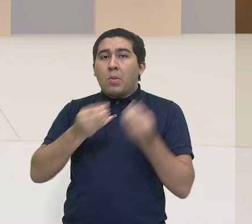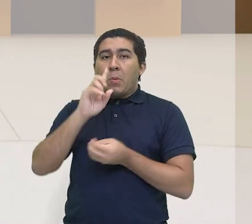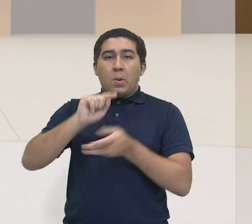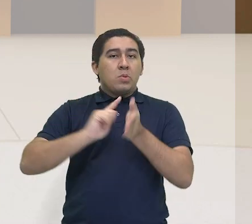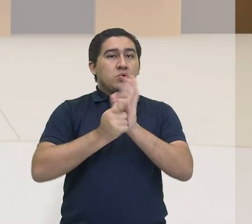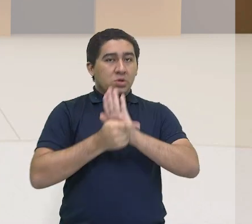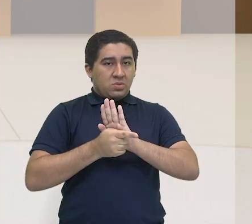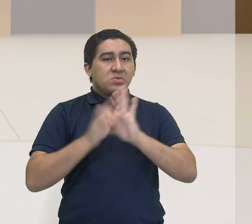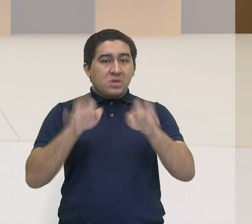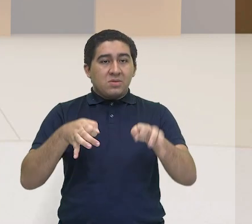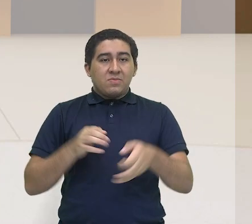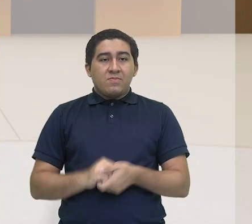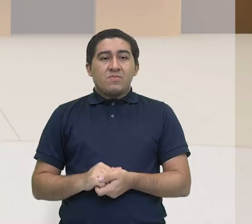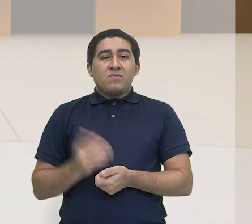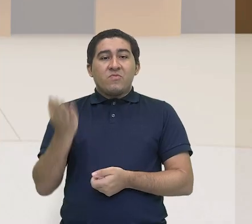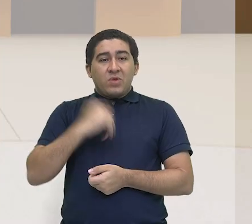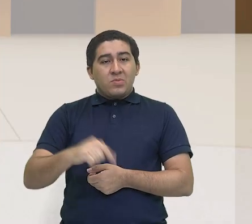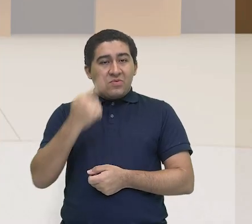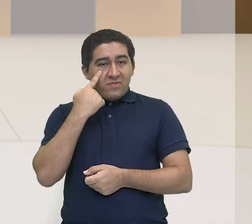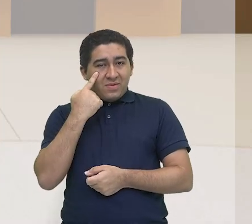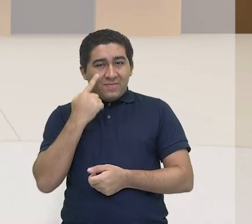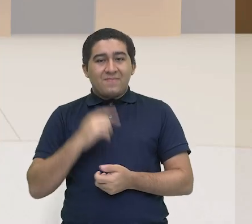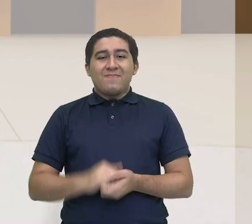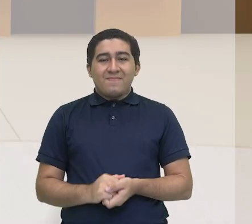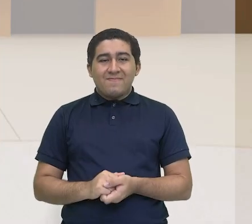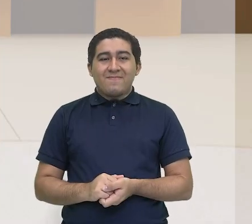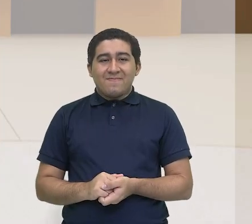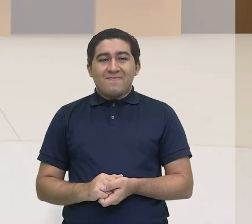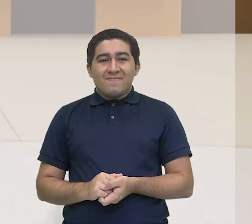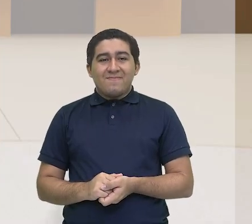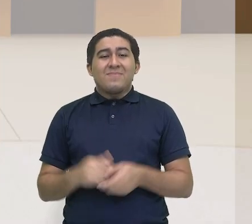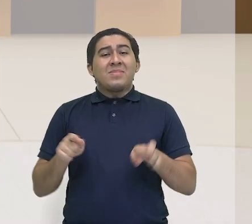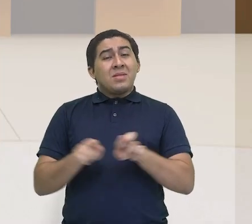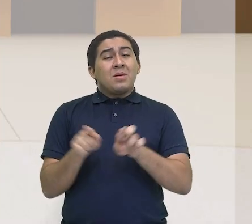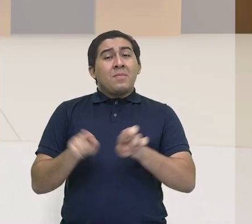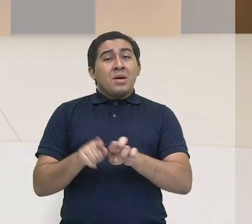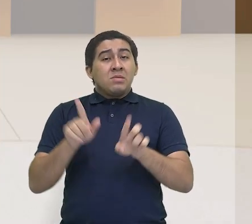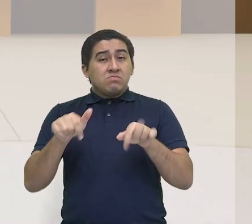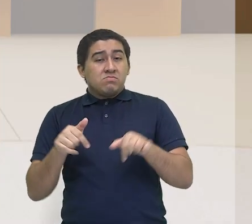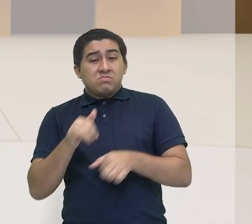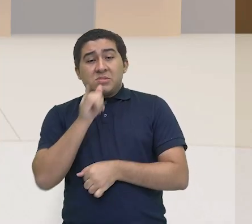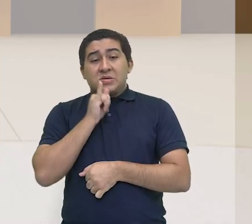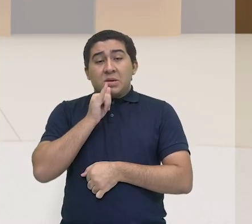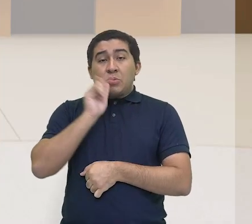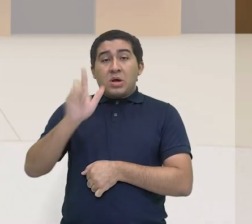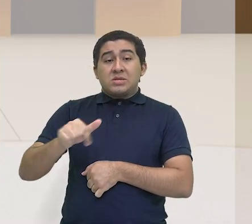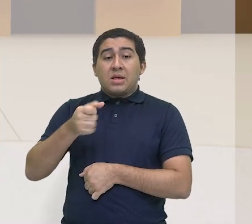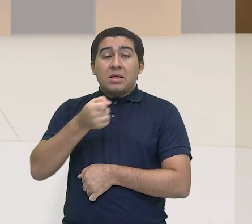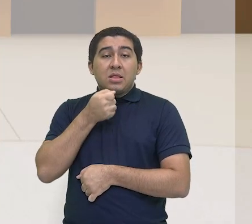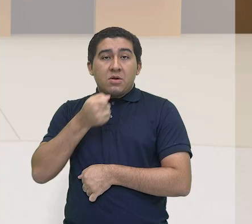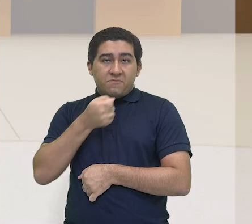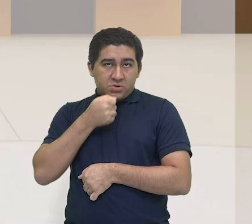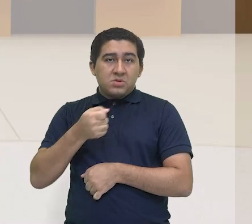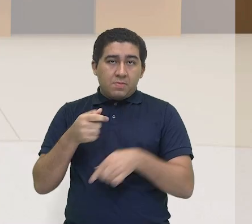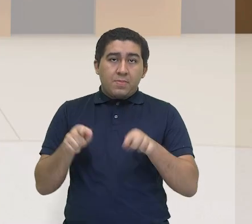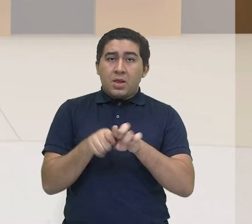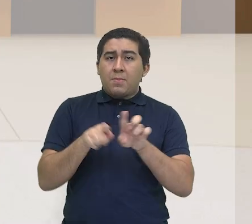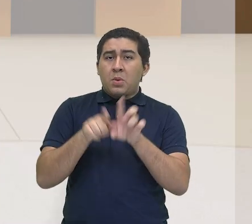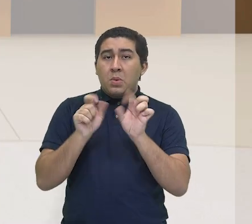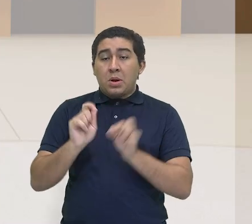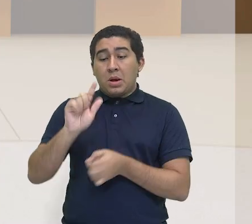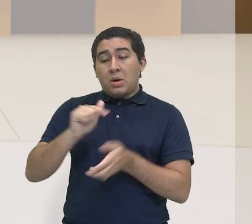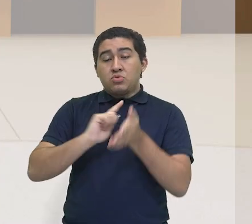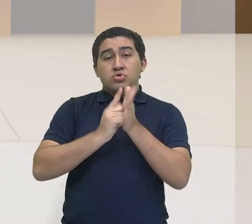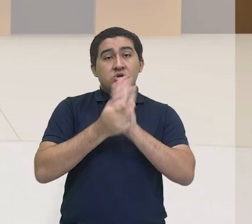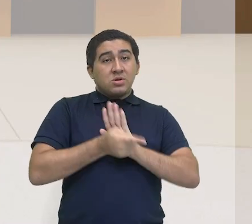gênero, tá bom? Vamos ver? E quando a gente fala também, né, dessa questão da entrevista, além de ser um gênero